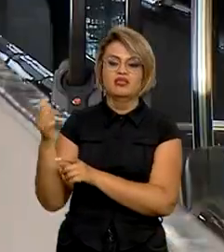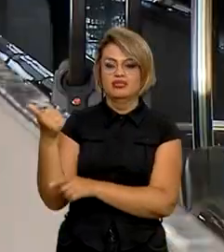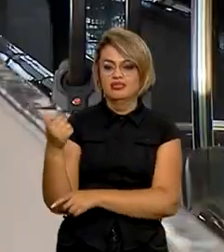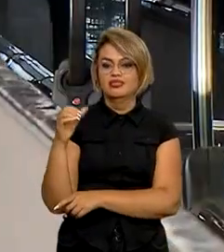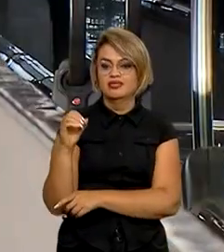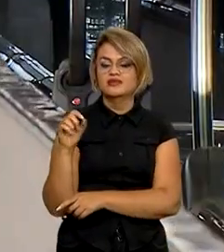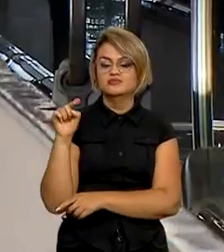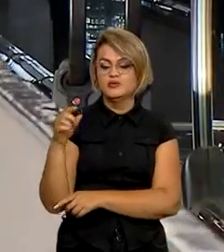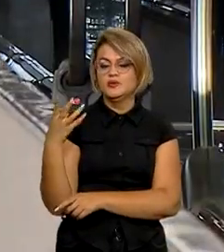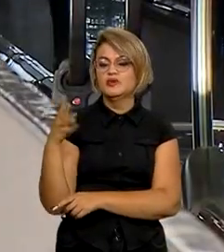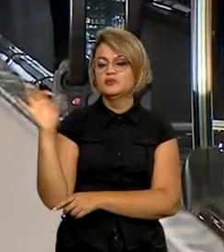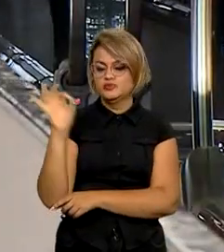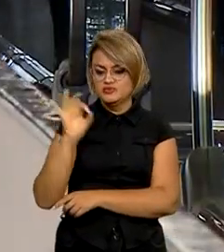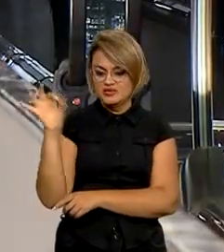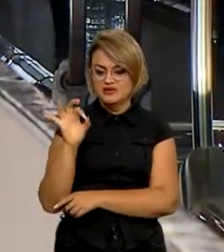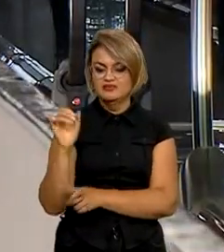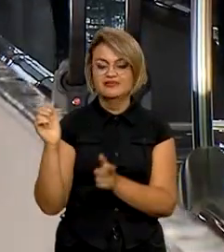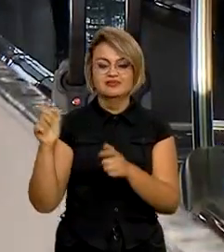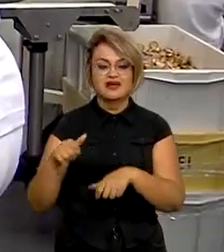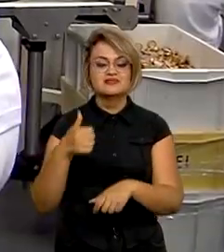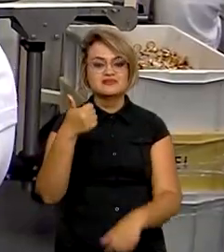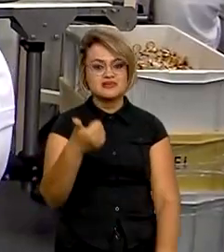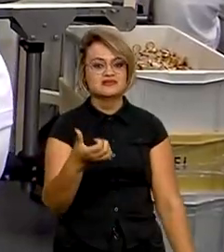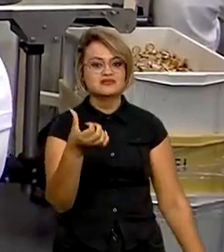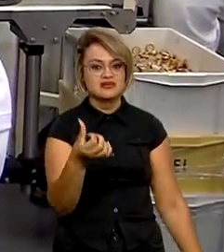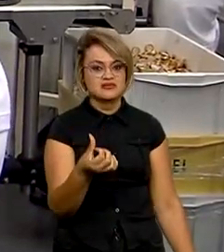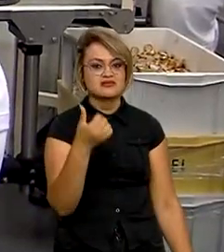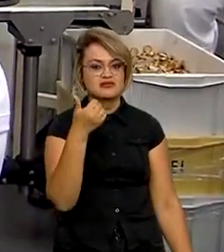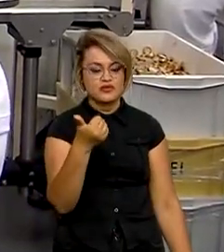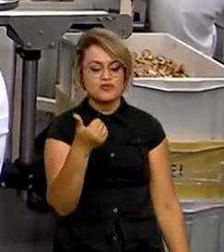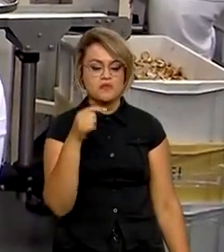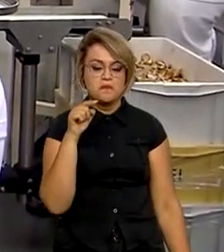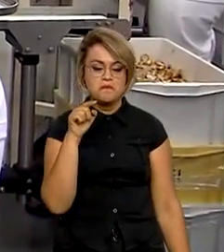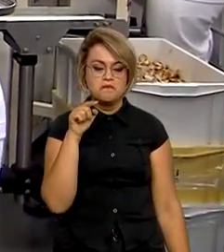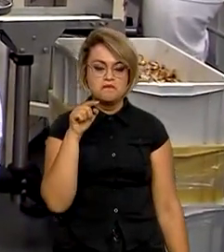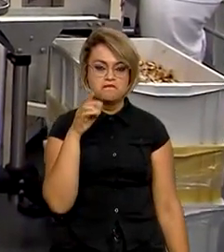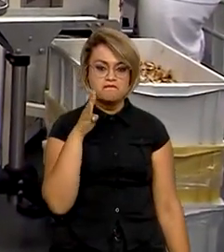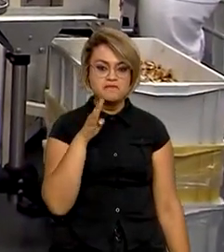10,4%, alcançando 162,1 bilhões de dólares.